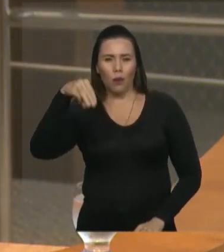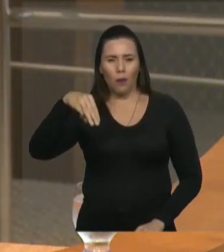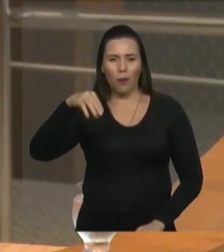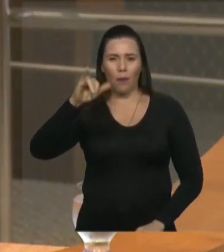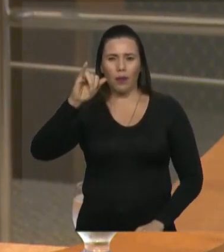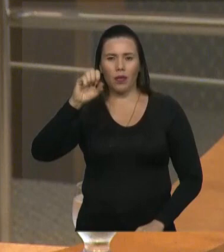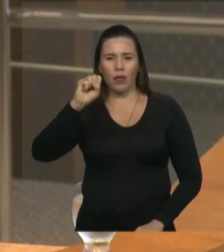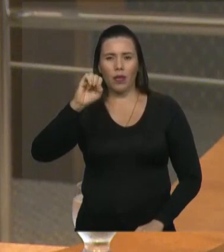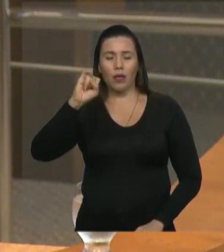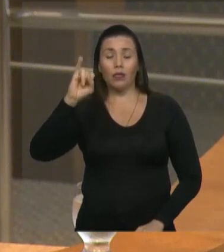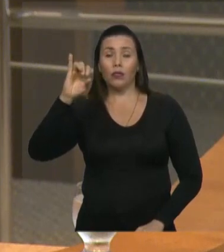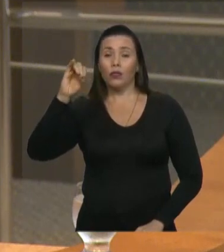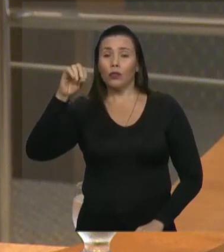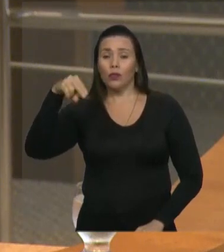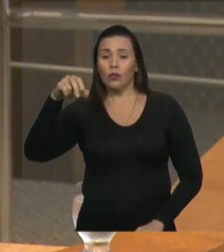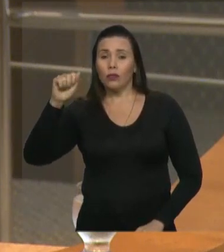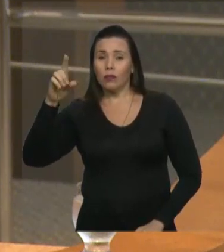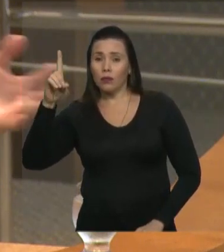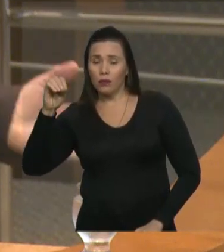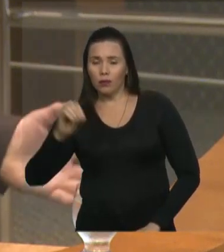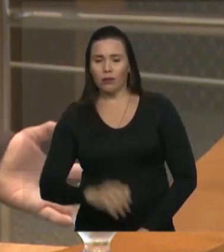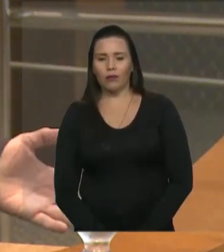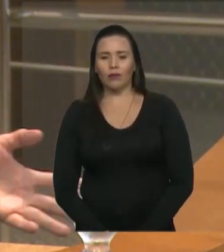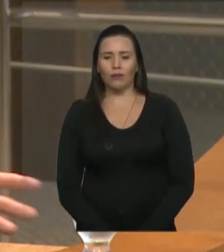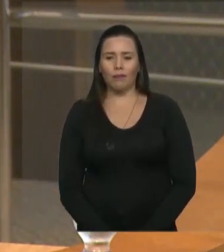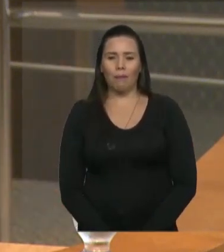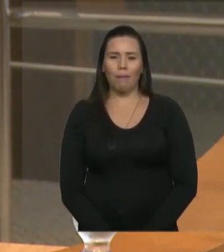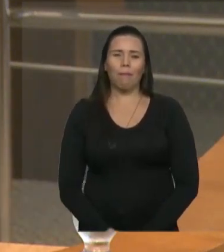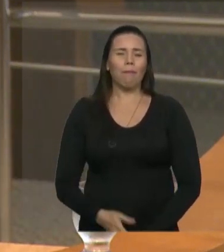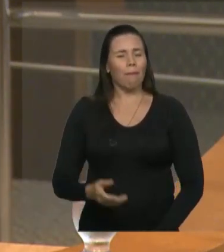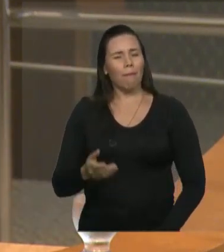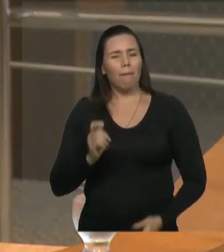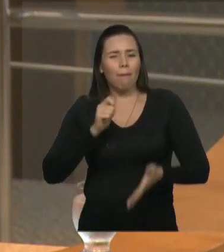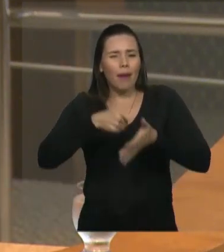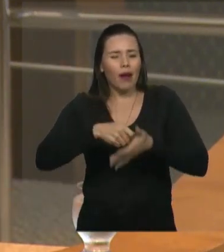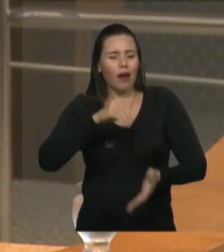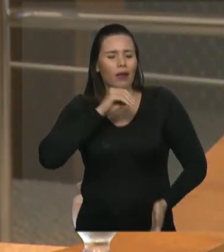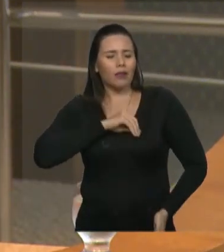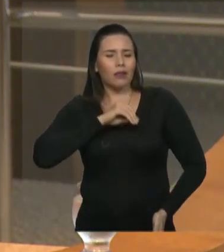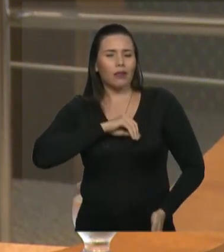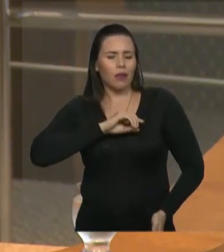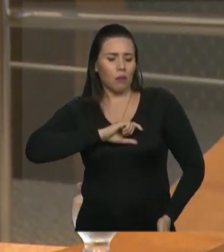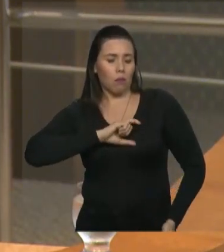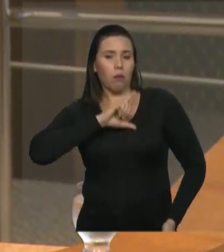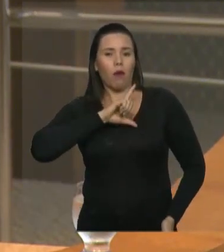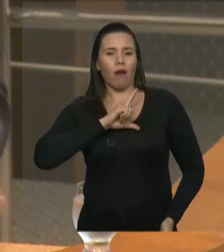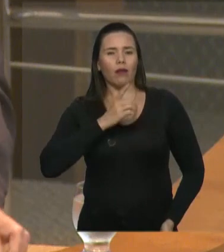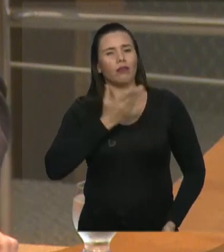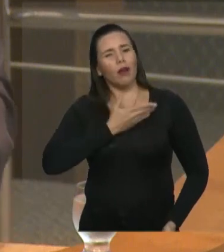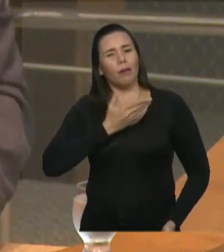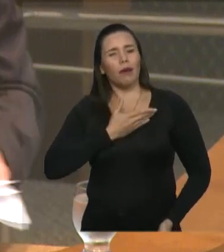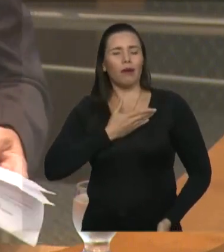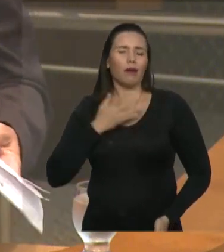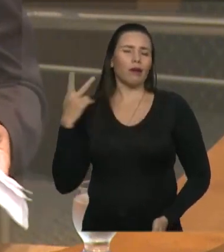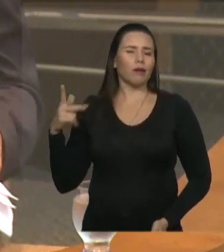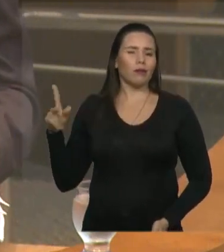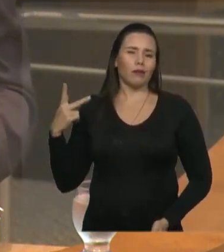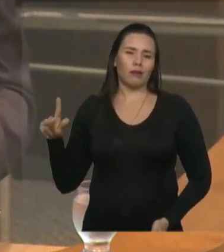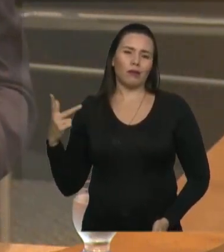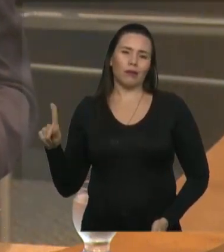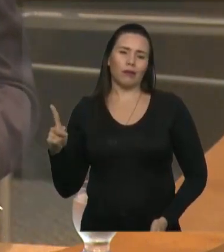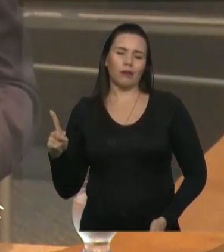no lixo lá dentro, enquanto falta outras situações, deputado Hélio. Mas não sou eu, está na